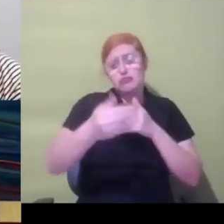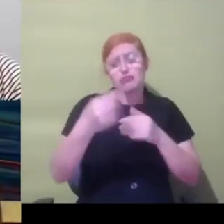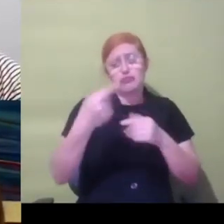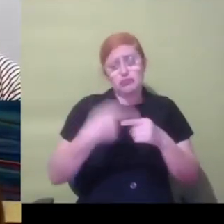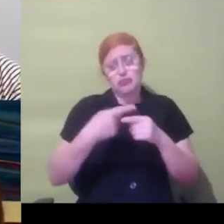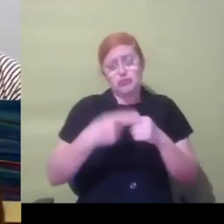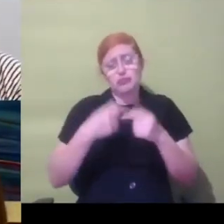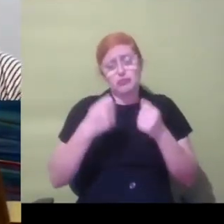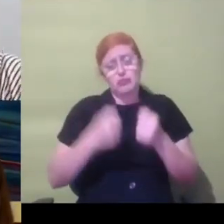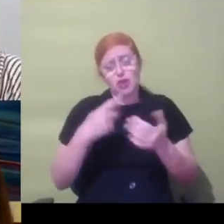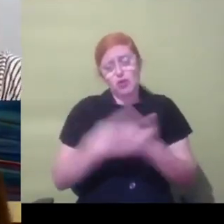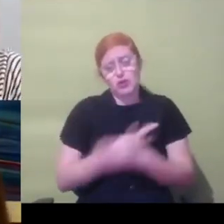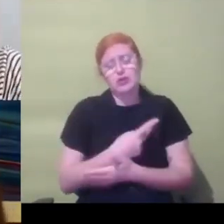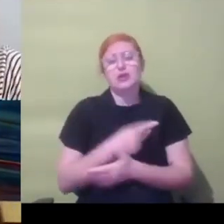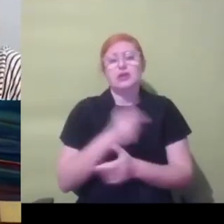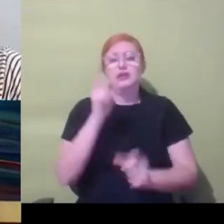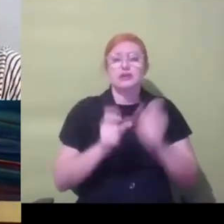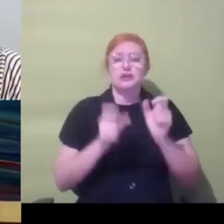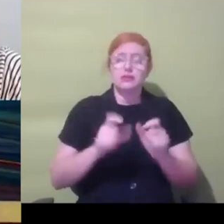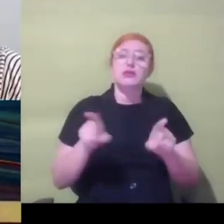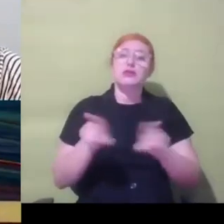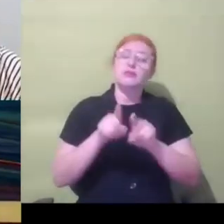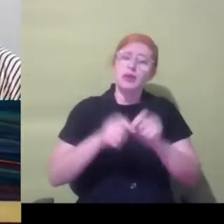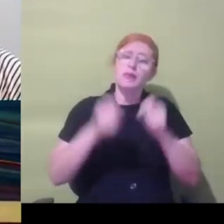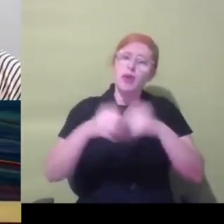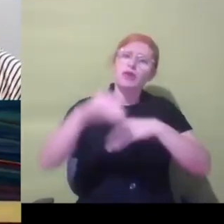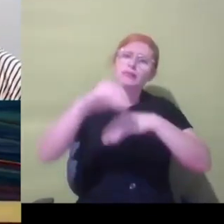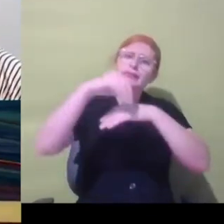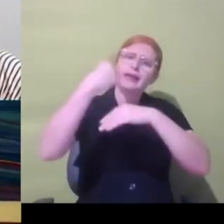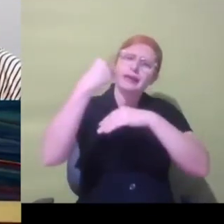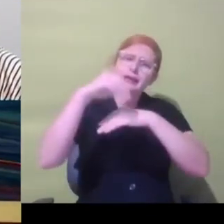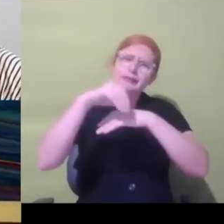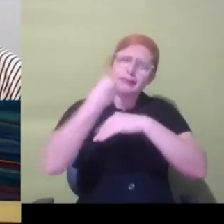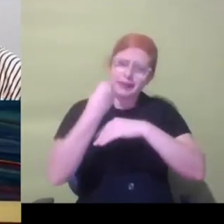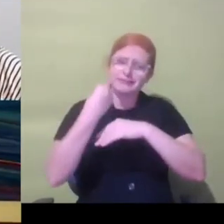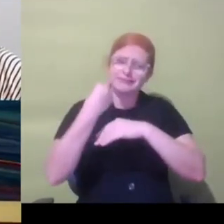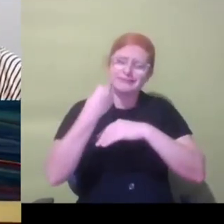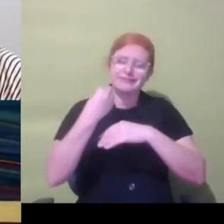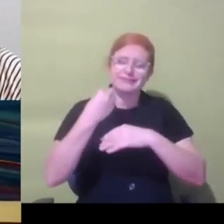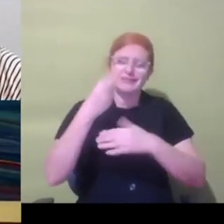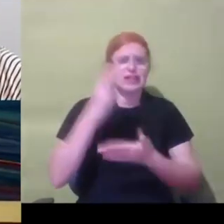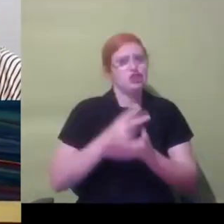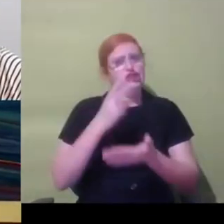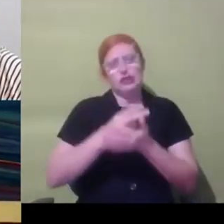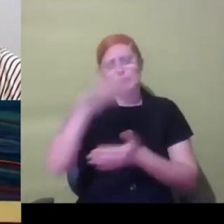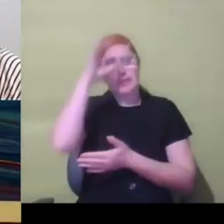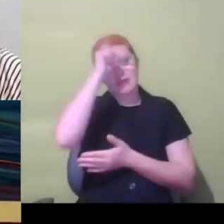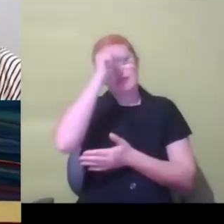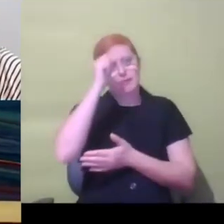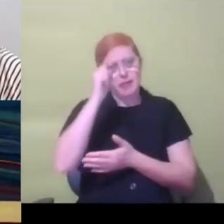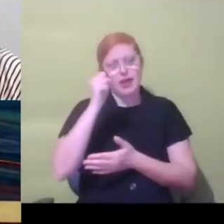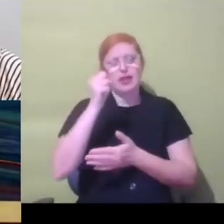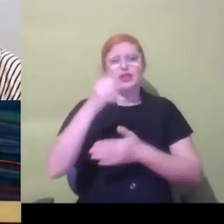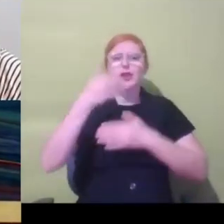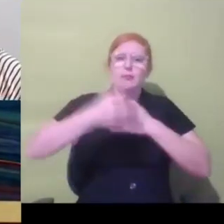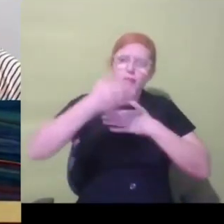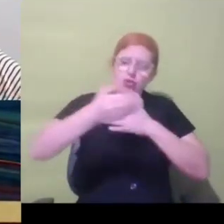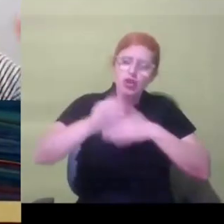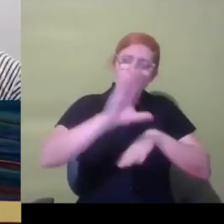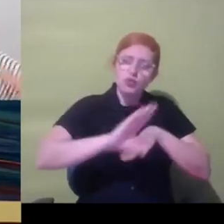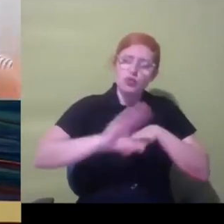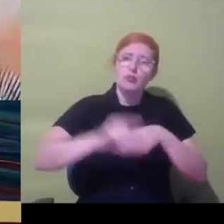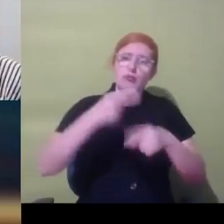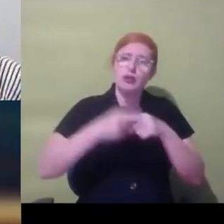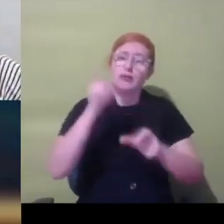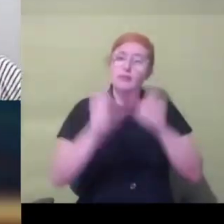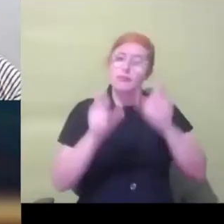faz. E as pessoas podem sugerir coisas também, né? A gente sempre aprende muito nos processos do curso, porque